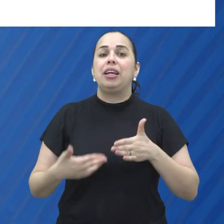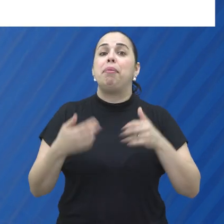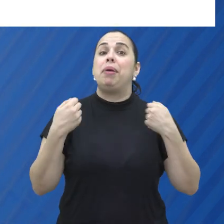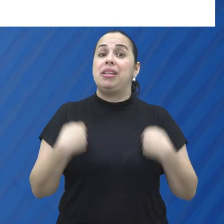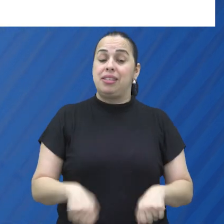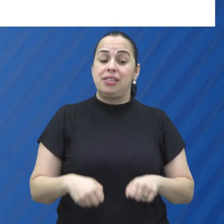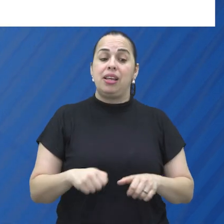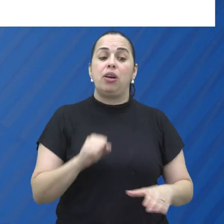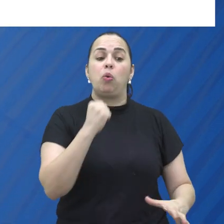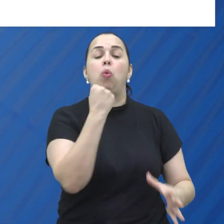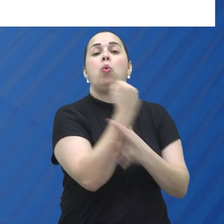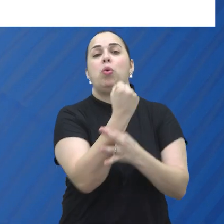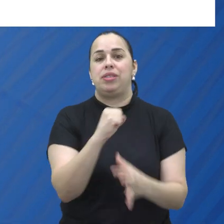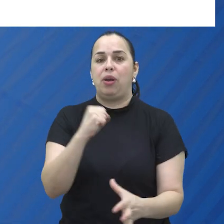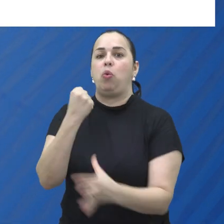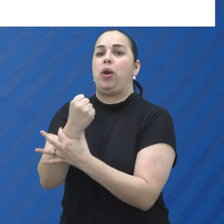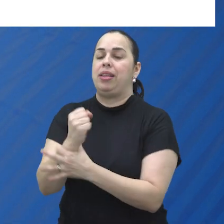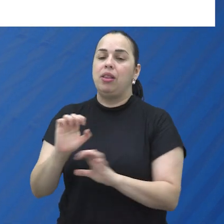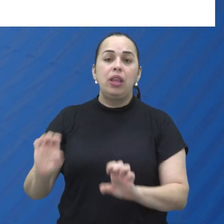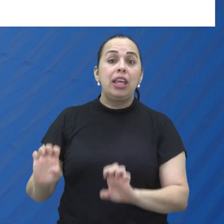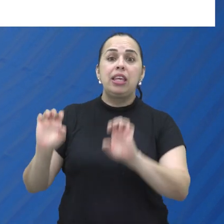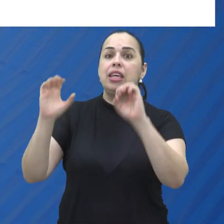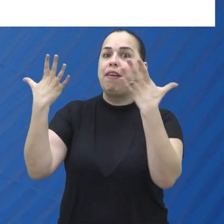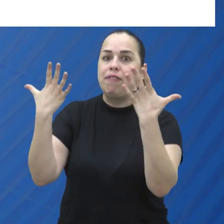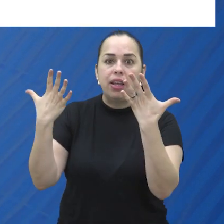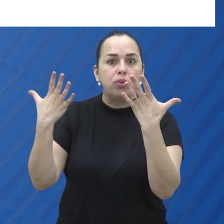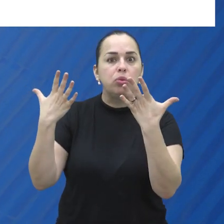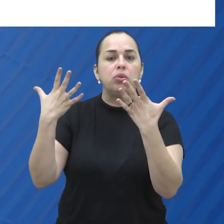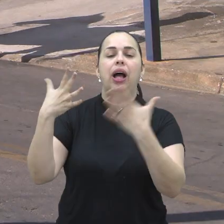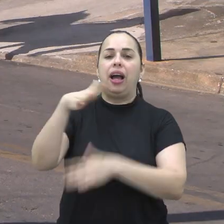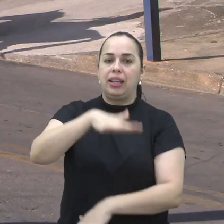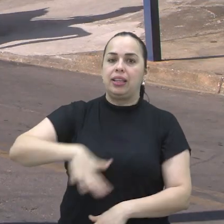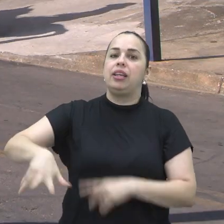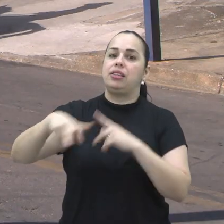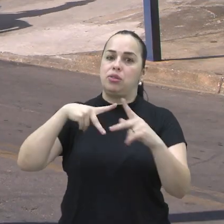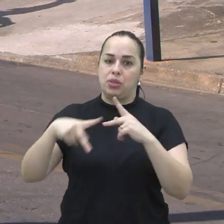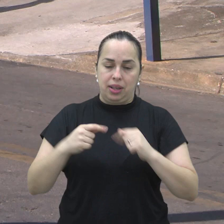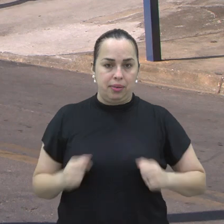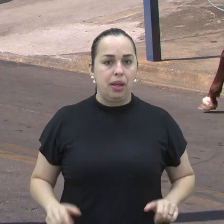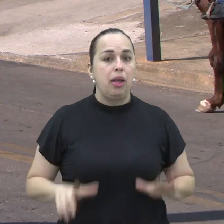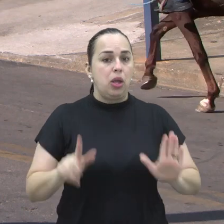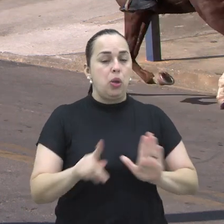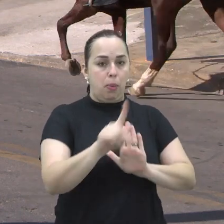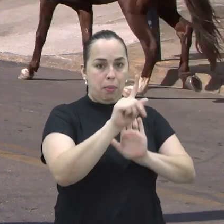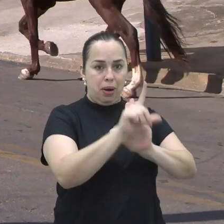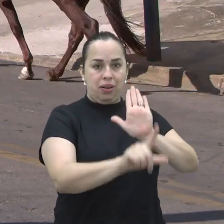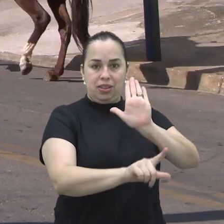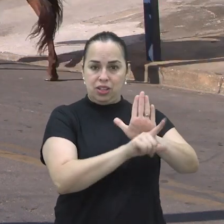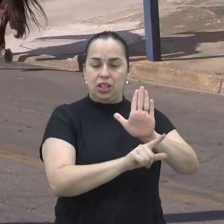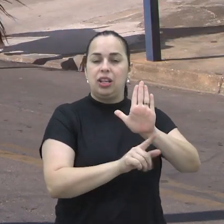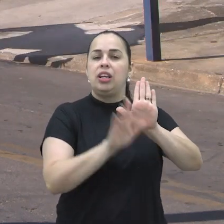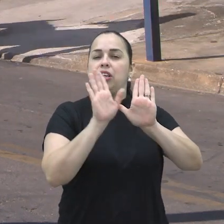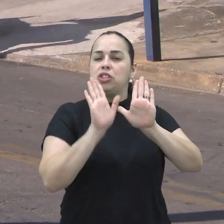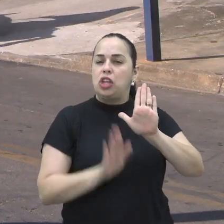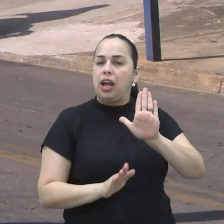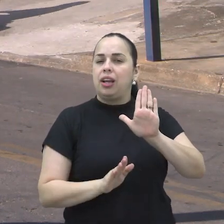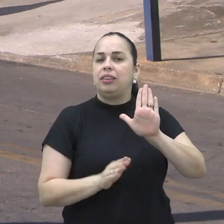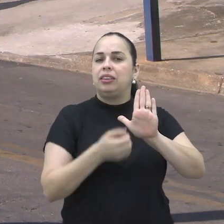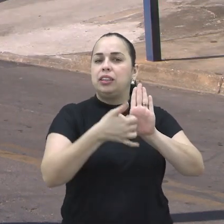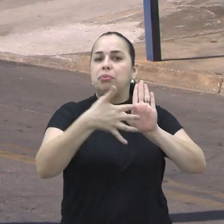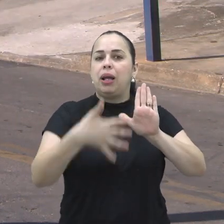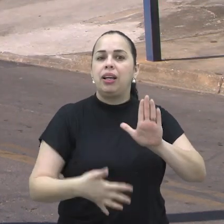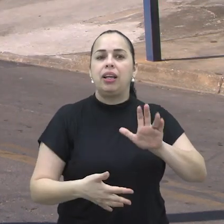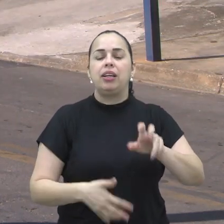para a manutenção do bem-estar de equinos em eventos realizados na cidade. Já uma lei aprovada garante o recolhimento e cuidado